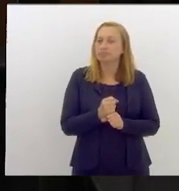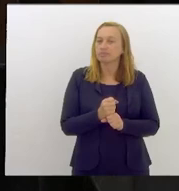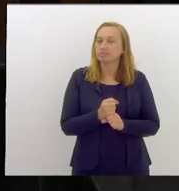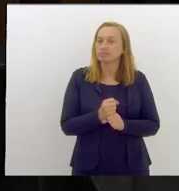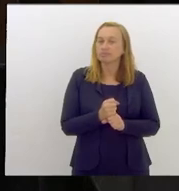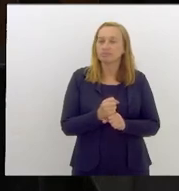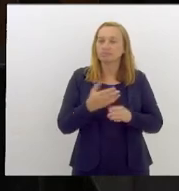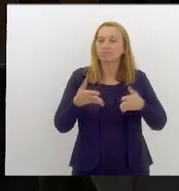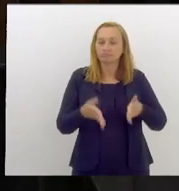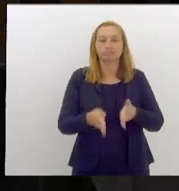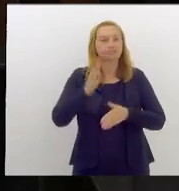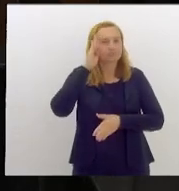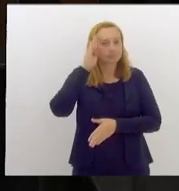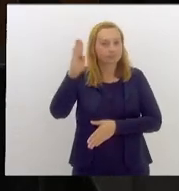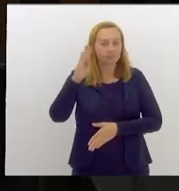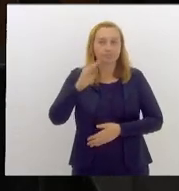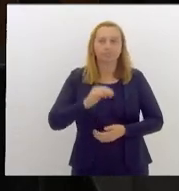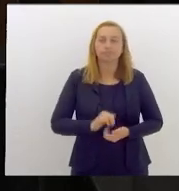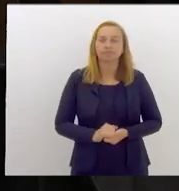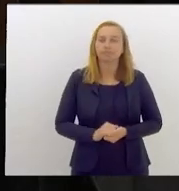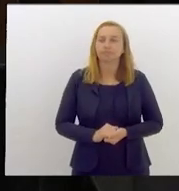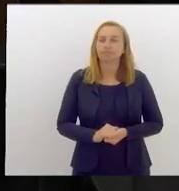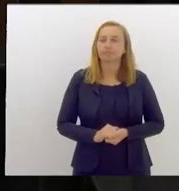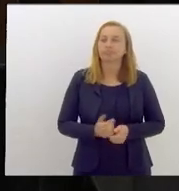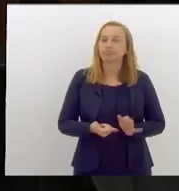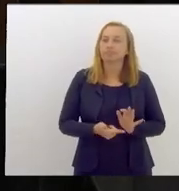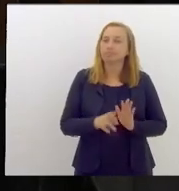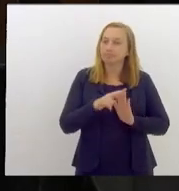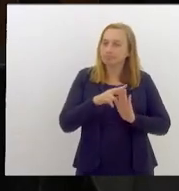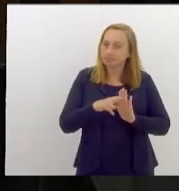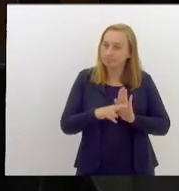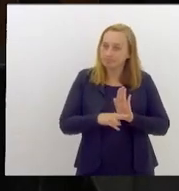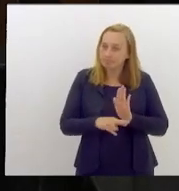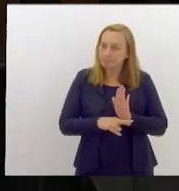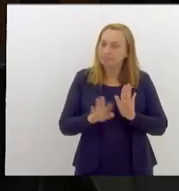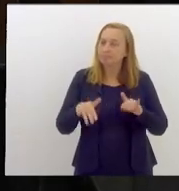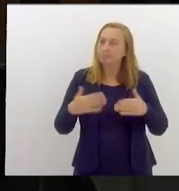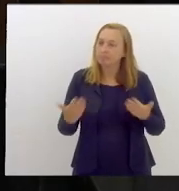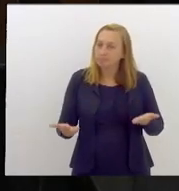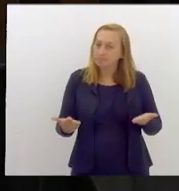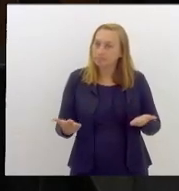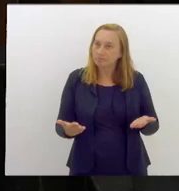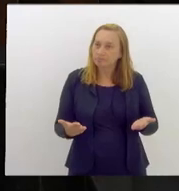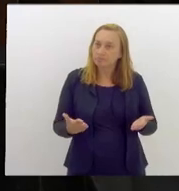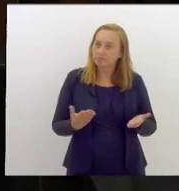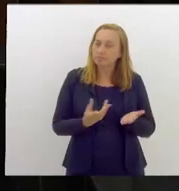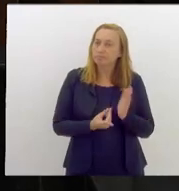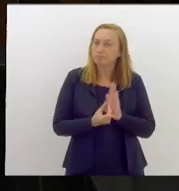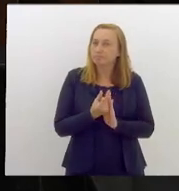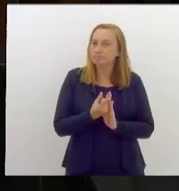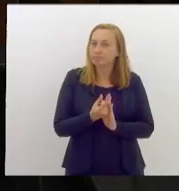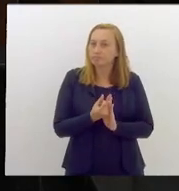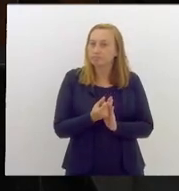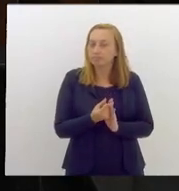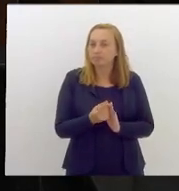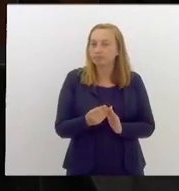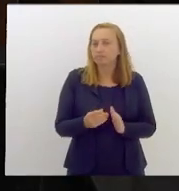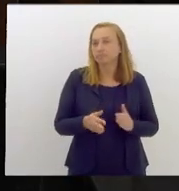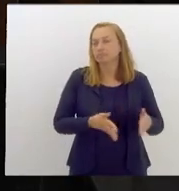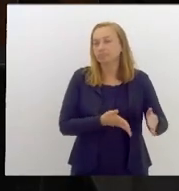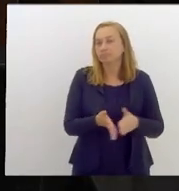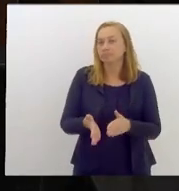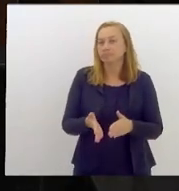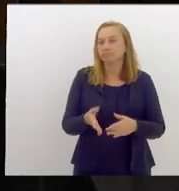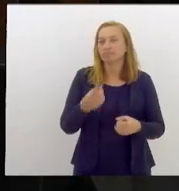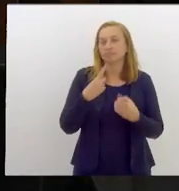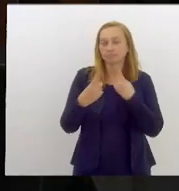prioridades Claras e Estabeleça Qual é a margem de remanejamento do orçamento isso é